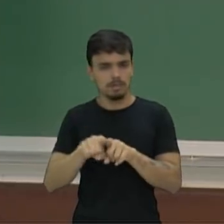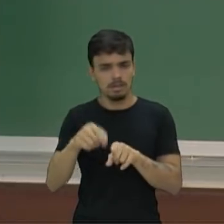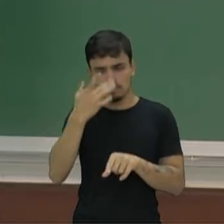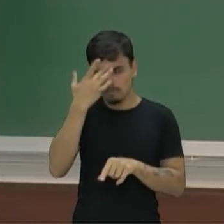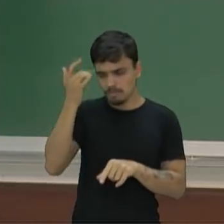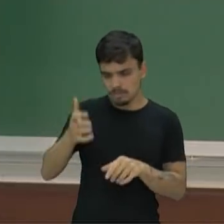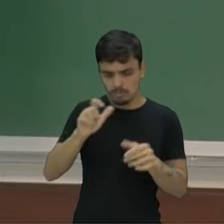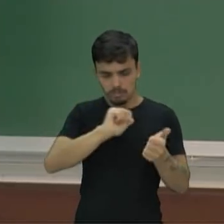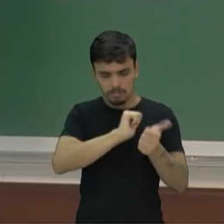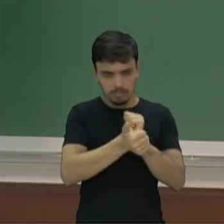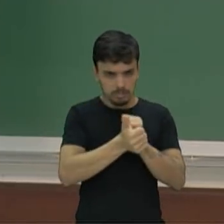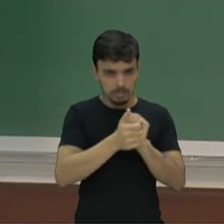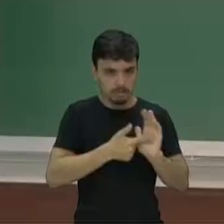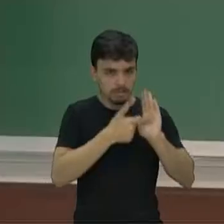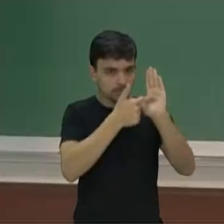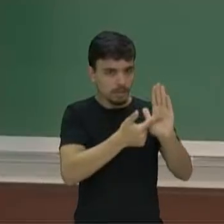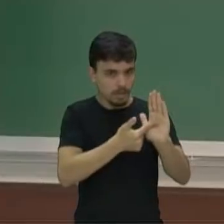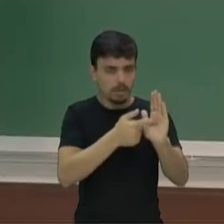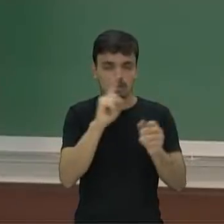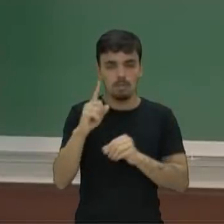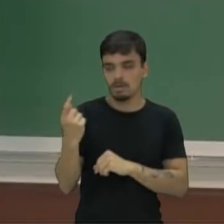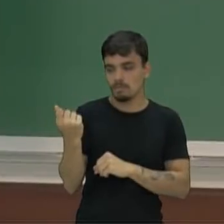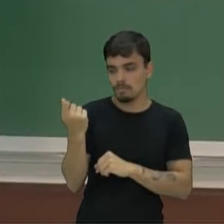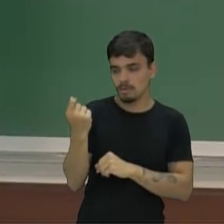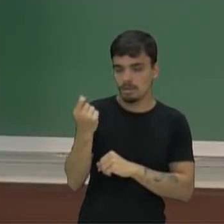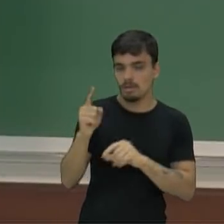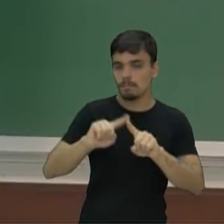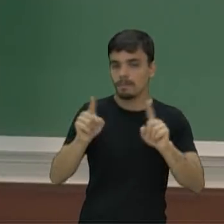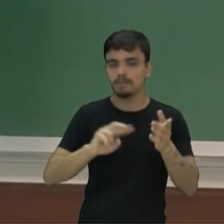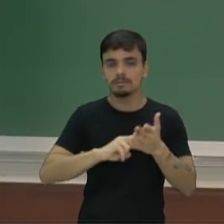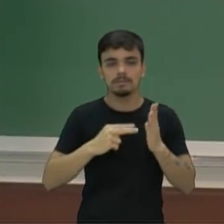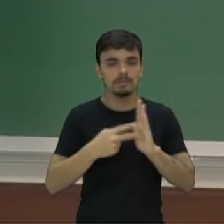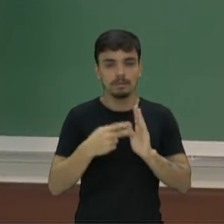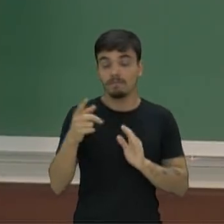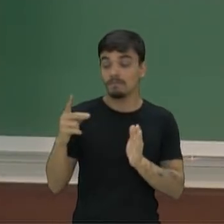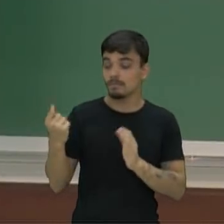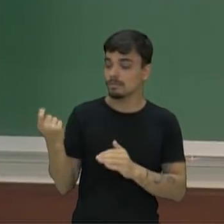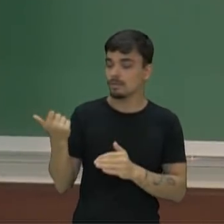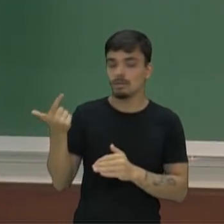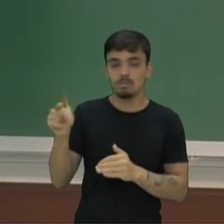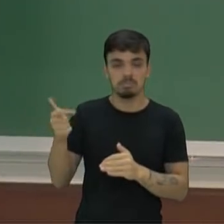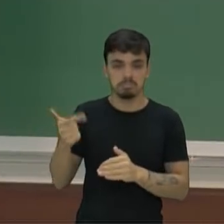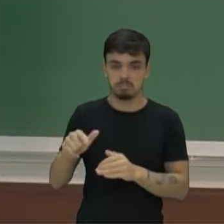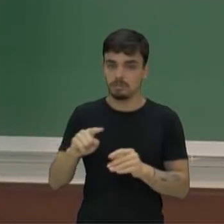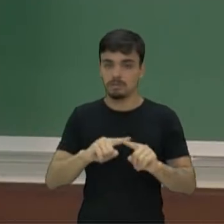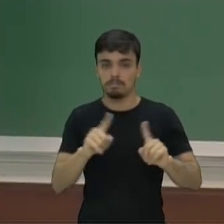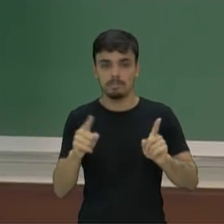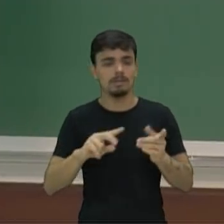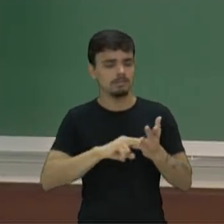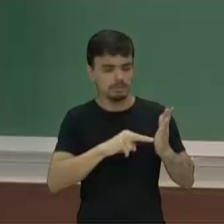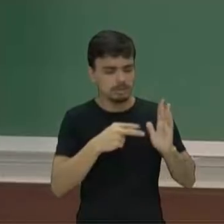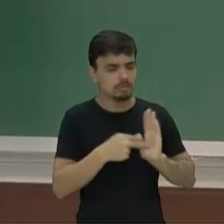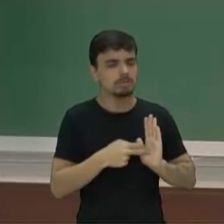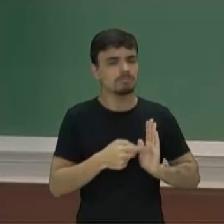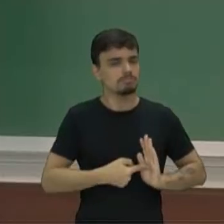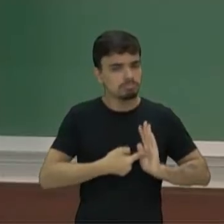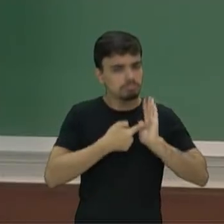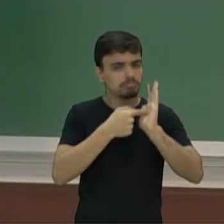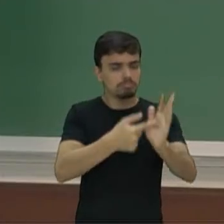em honra. Não só o termo financeiro, mas também não tinha o termo financeiro. E sim, é simbólico,